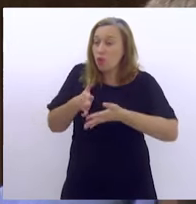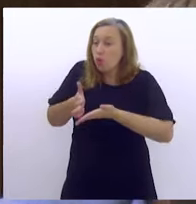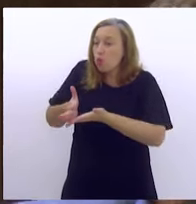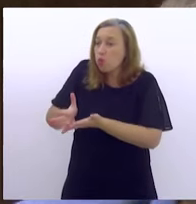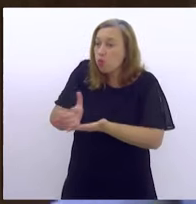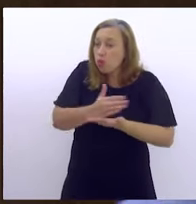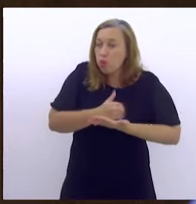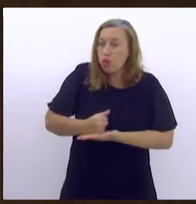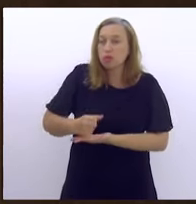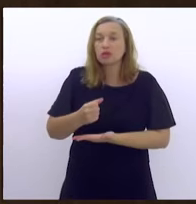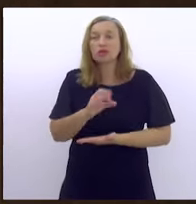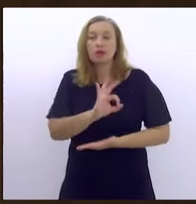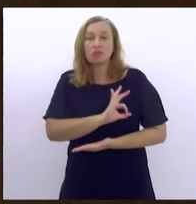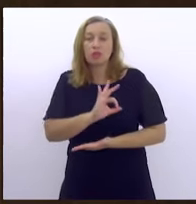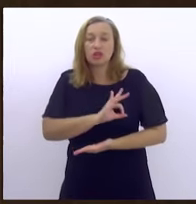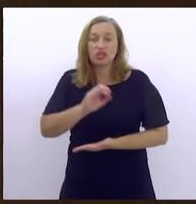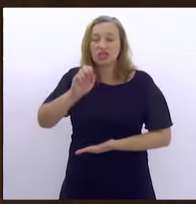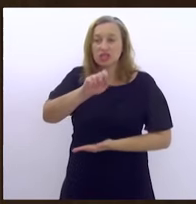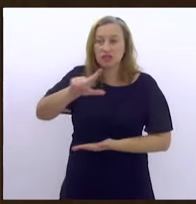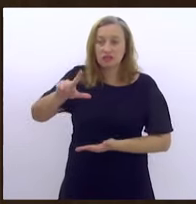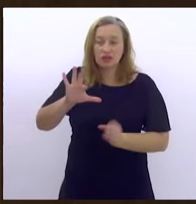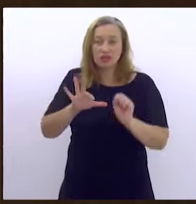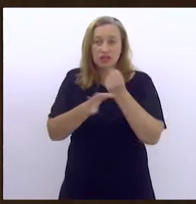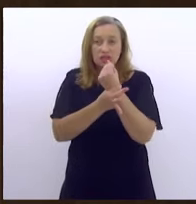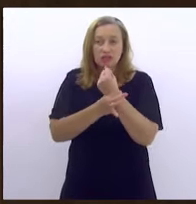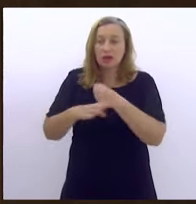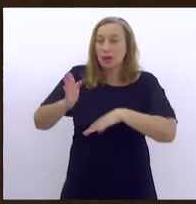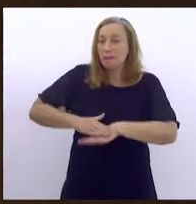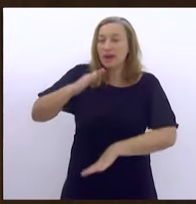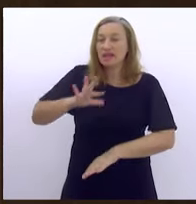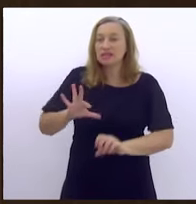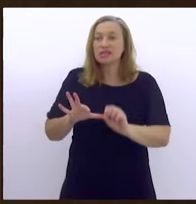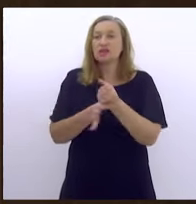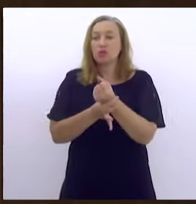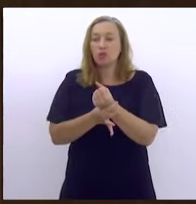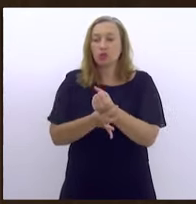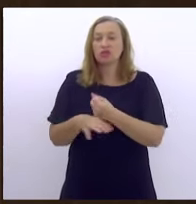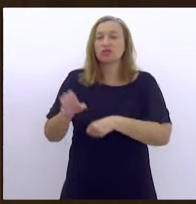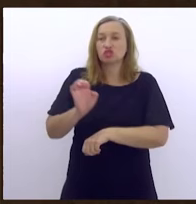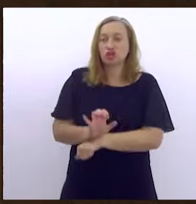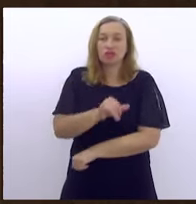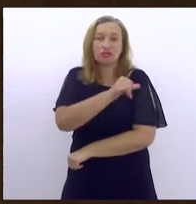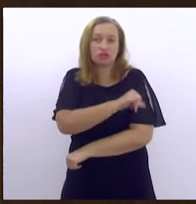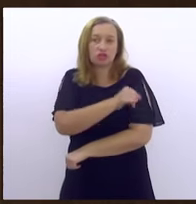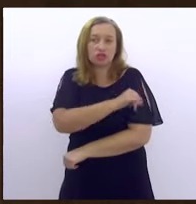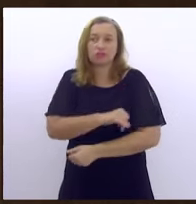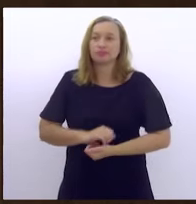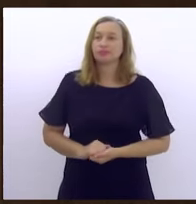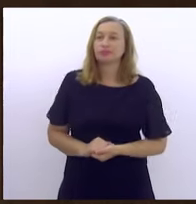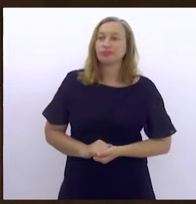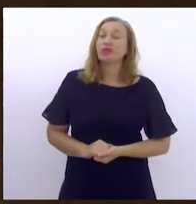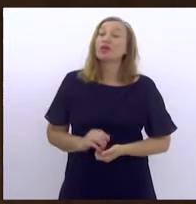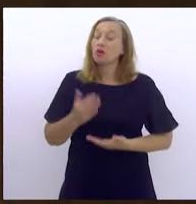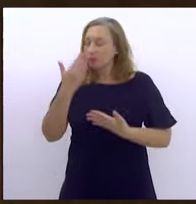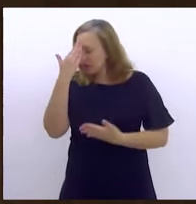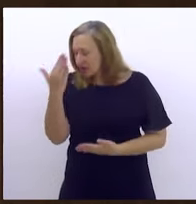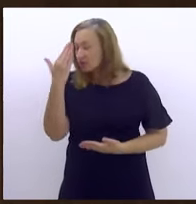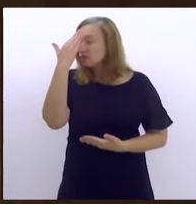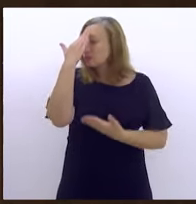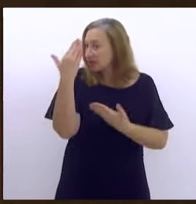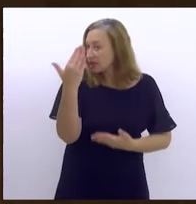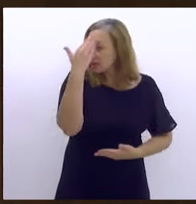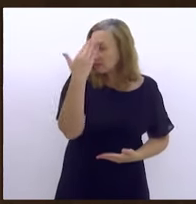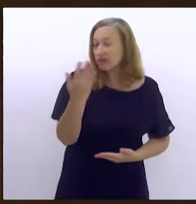Polícia Civil, pelos dados de segurança, a cidade mais segura do estado do Rio de Janeiro. Muito obrigado. Obrigado